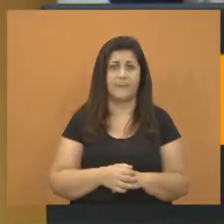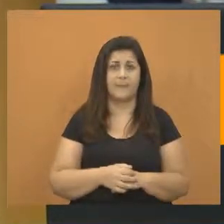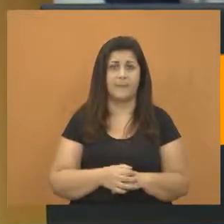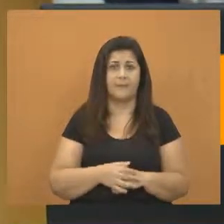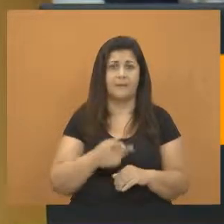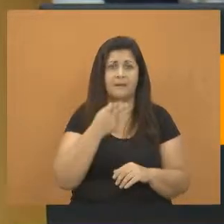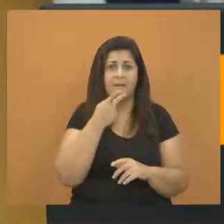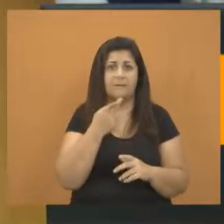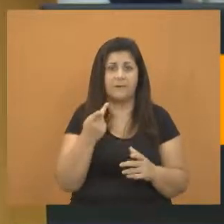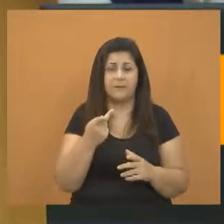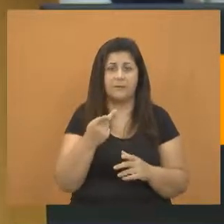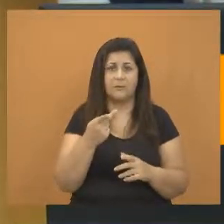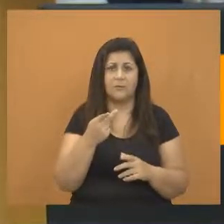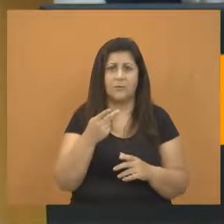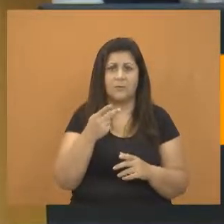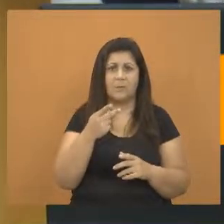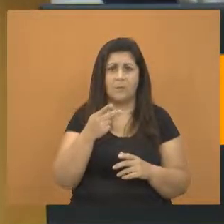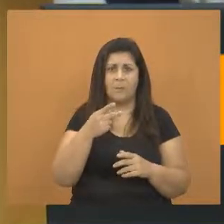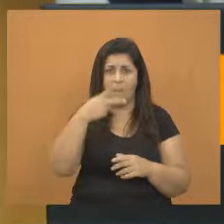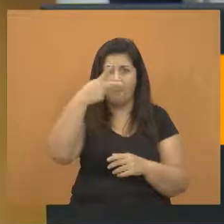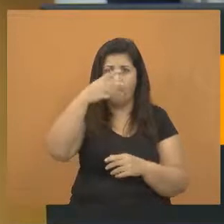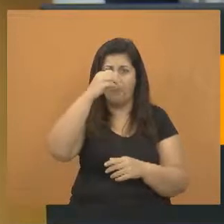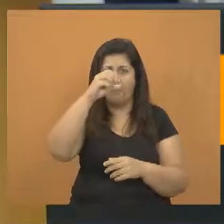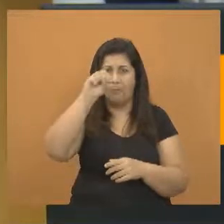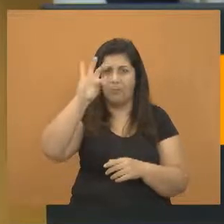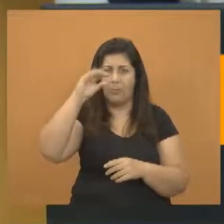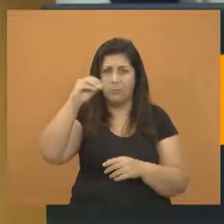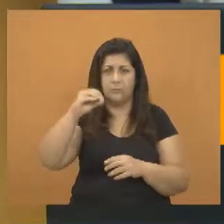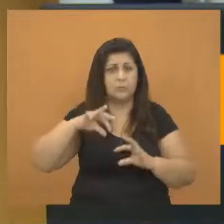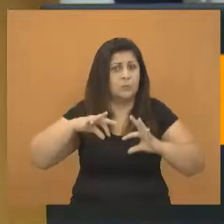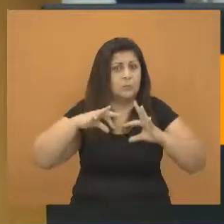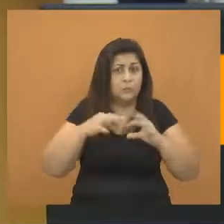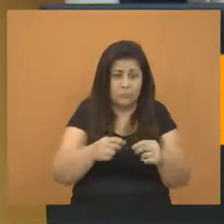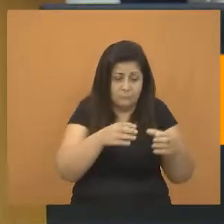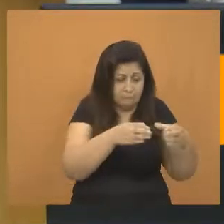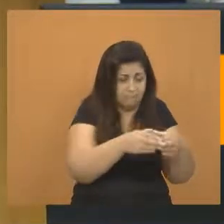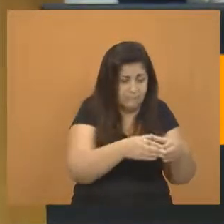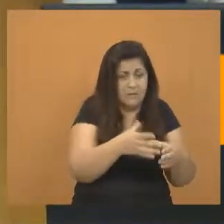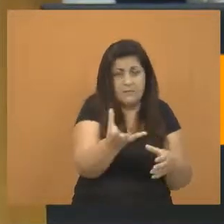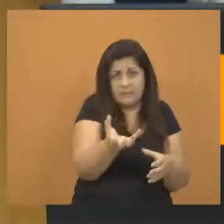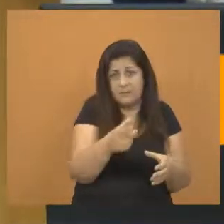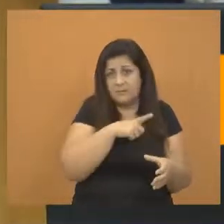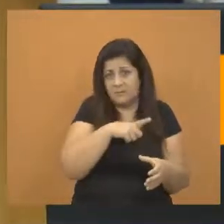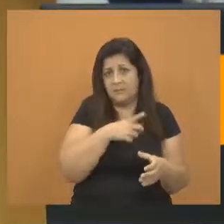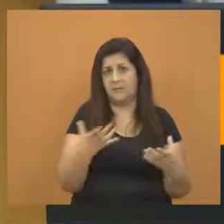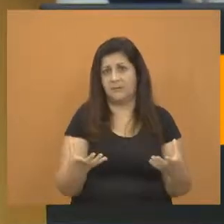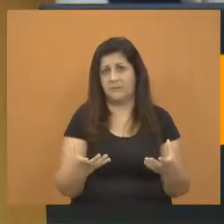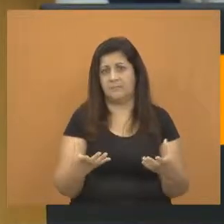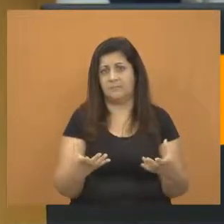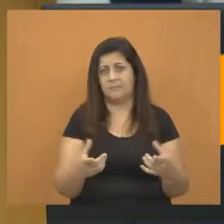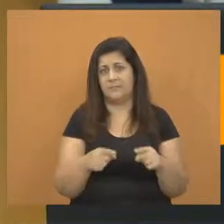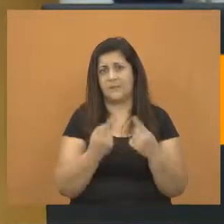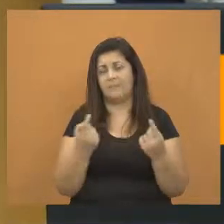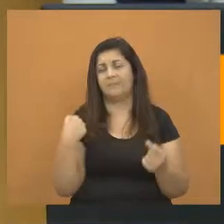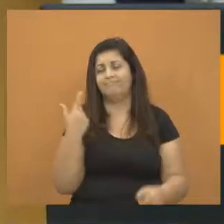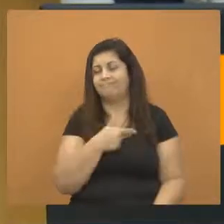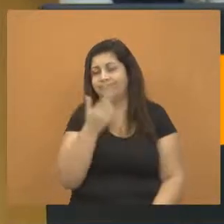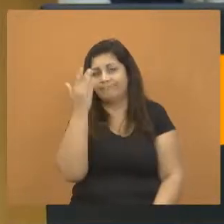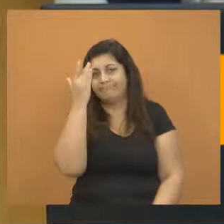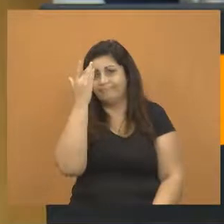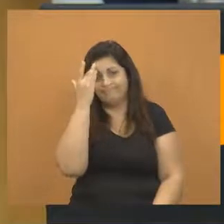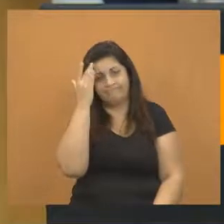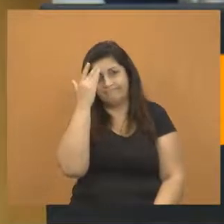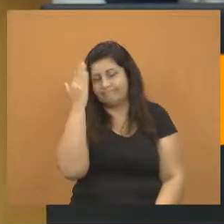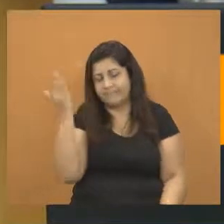falando de postinho médico, todo bairro gostaria de ter um postinho médico no seu bairro. Mas nós sabemos que não